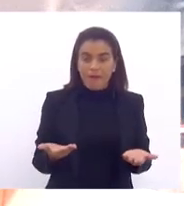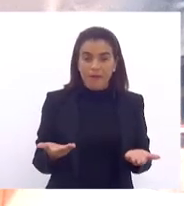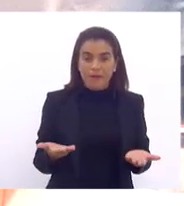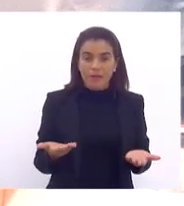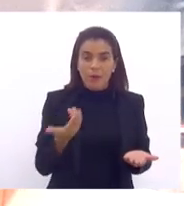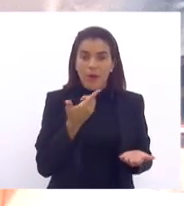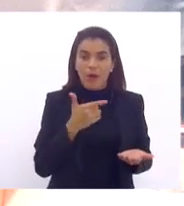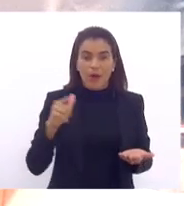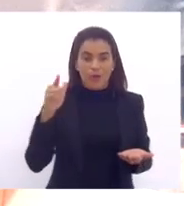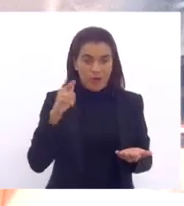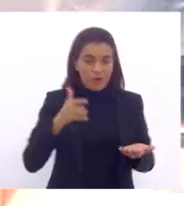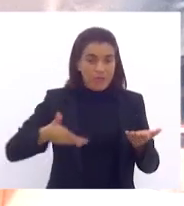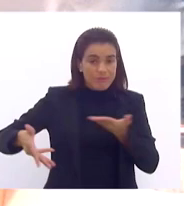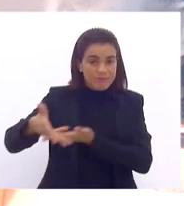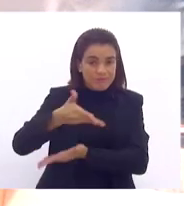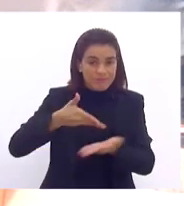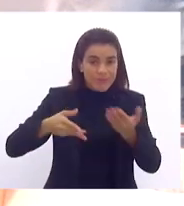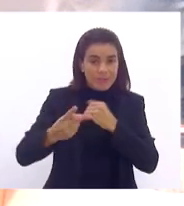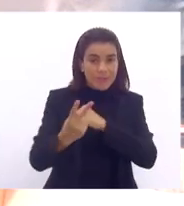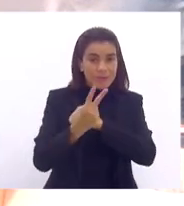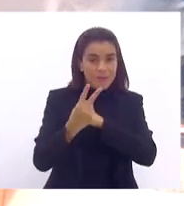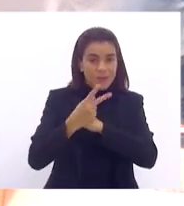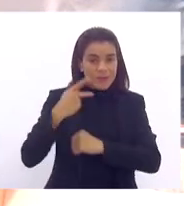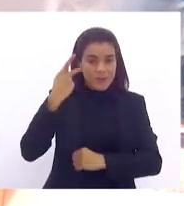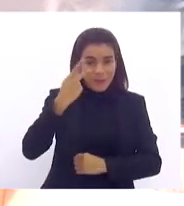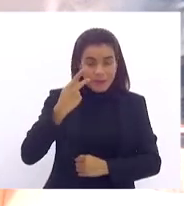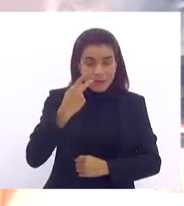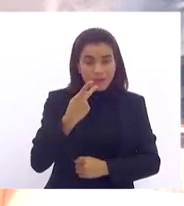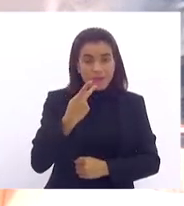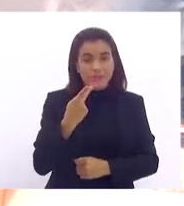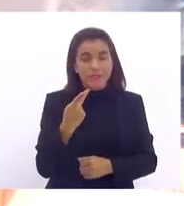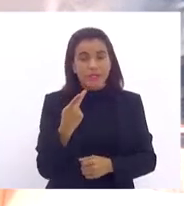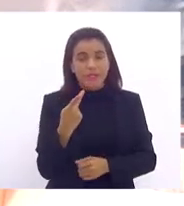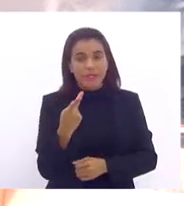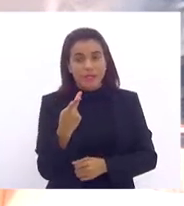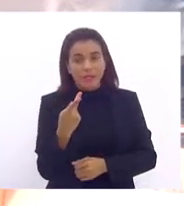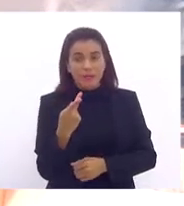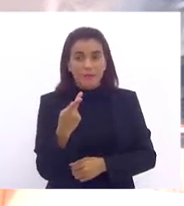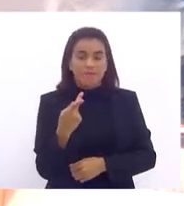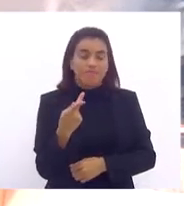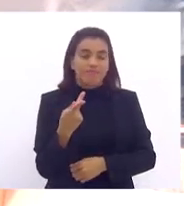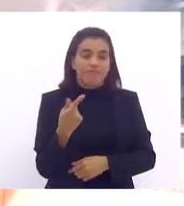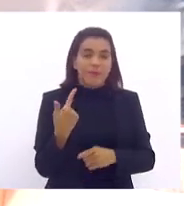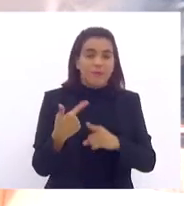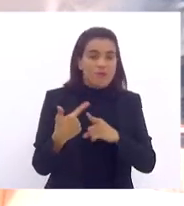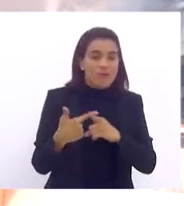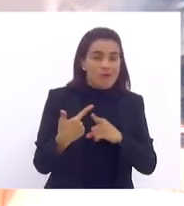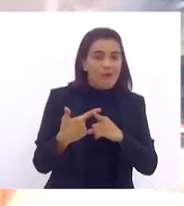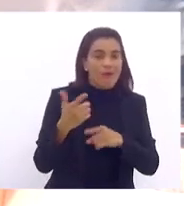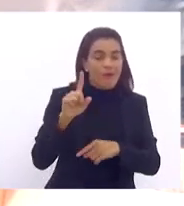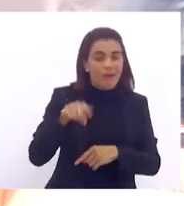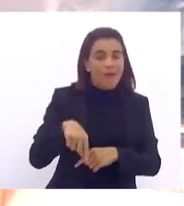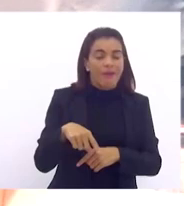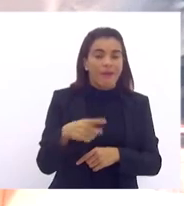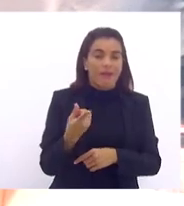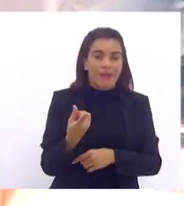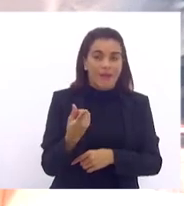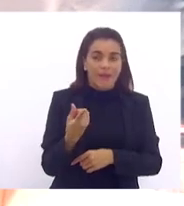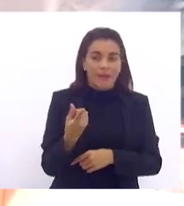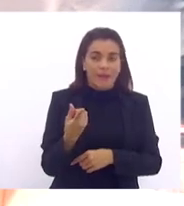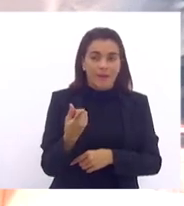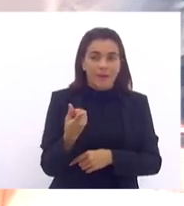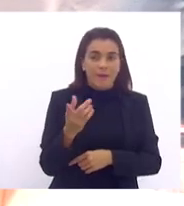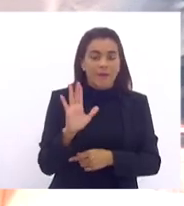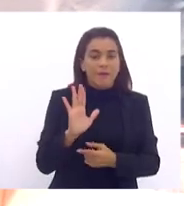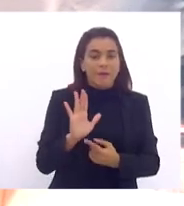uma outra relação de imunidade fixada essa esse desejo porque apontando essa essa posição que